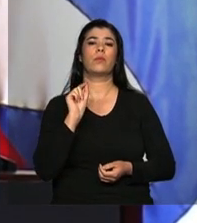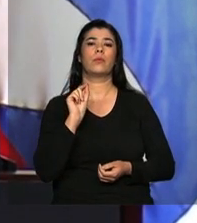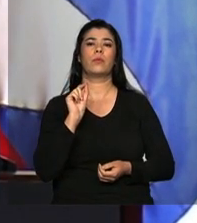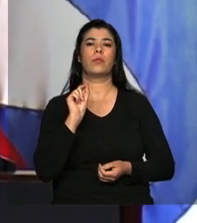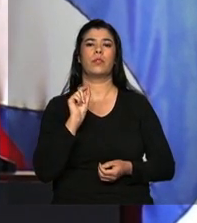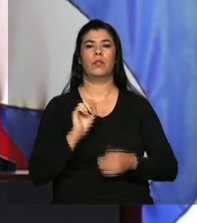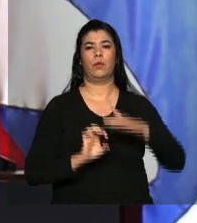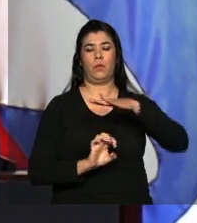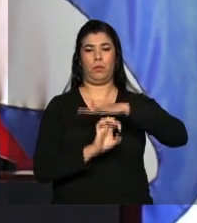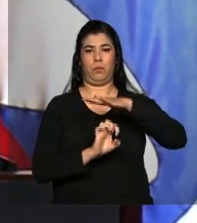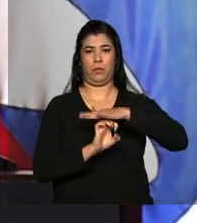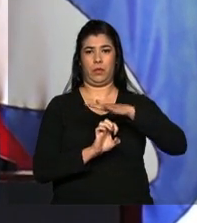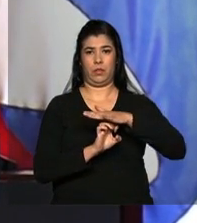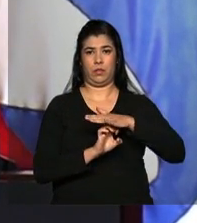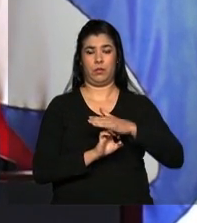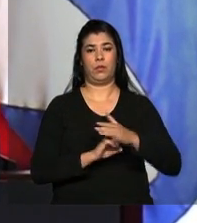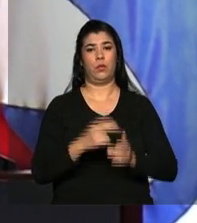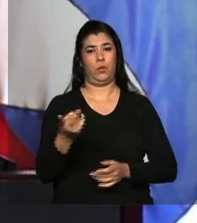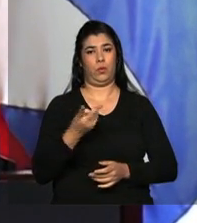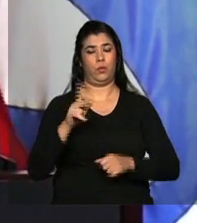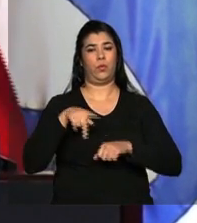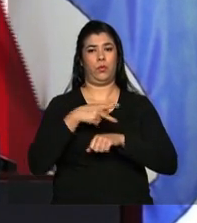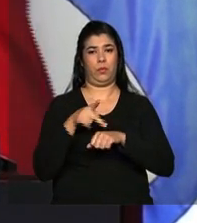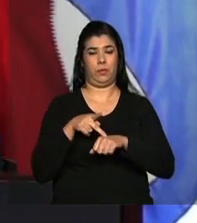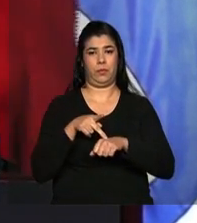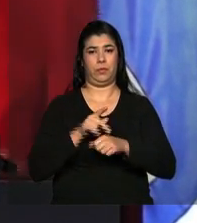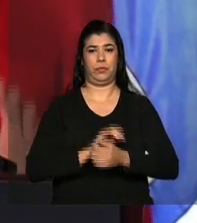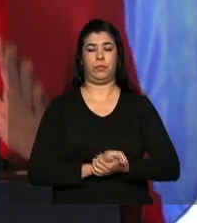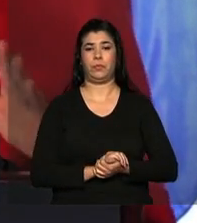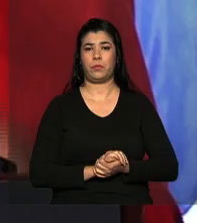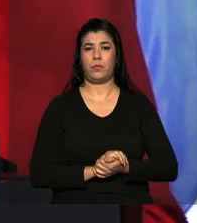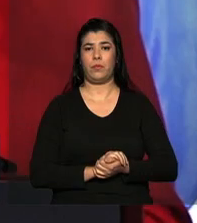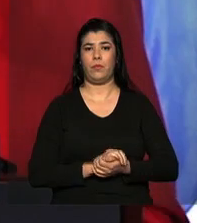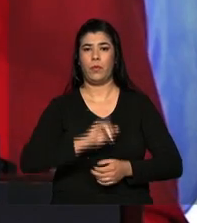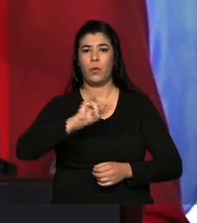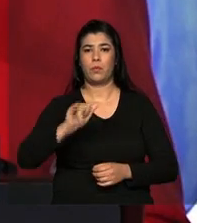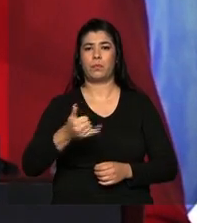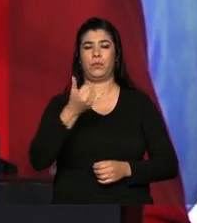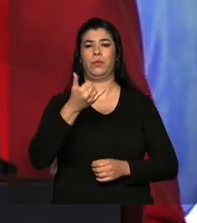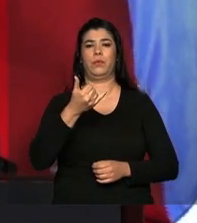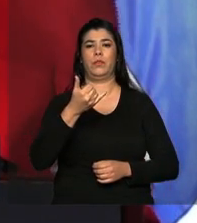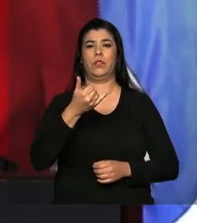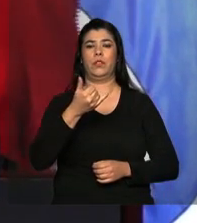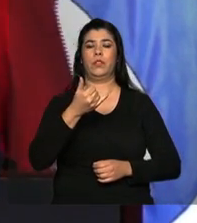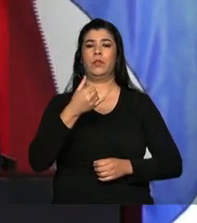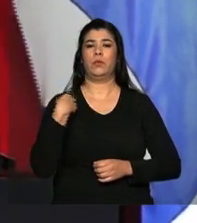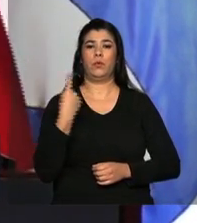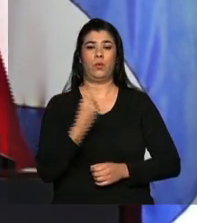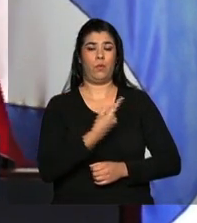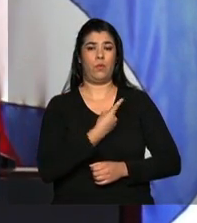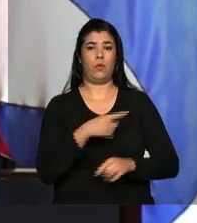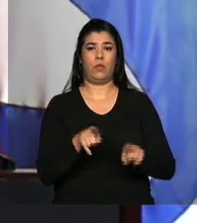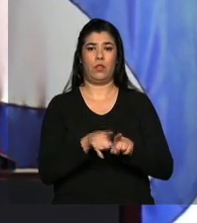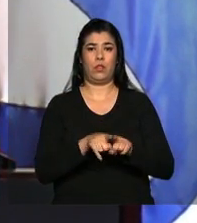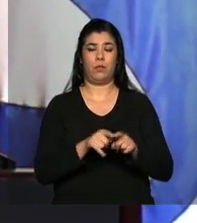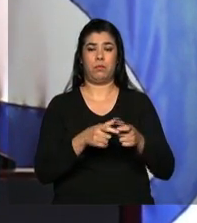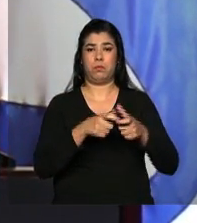o empresariado de ambos os países. As oportunidades para que nós ampliemos